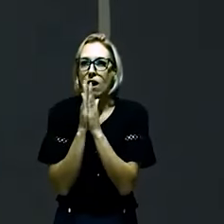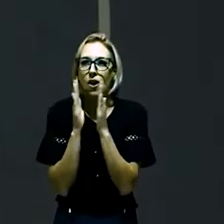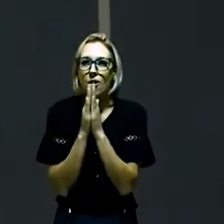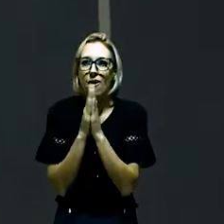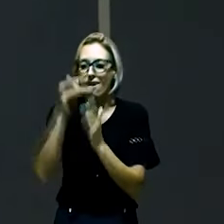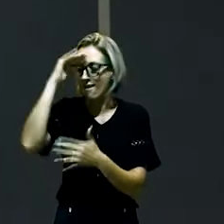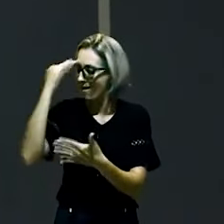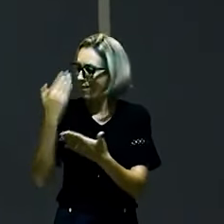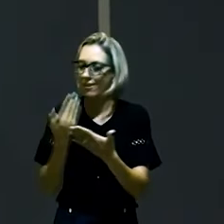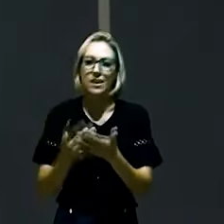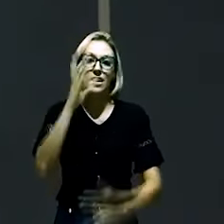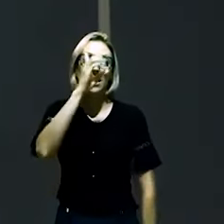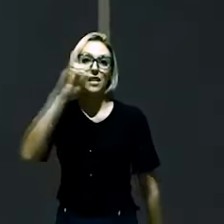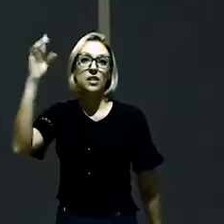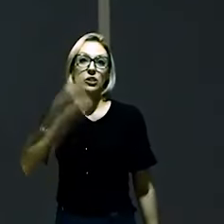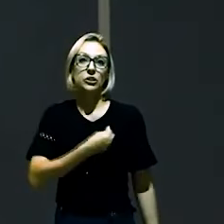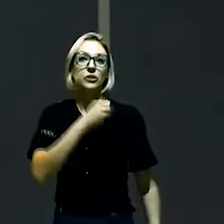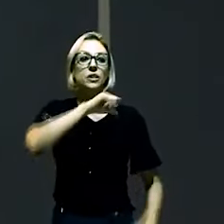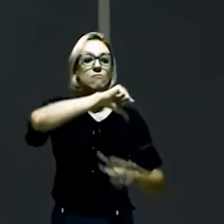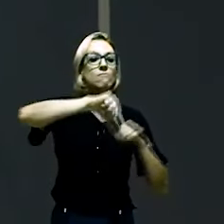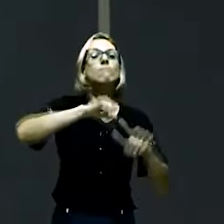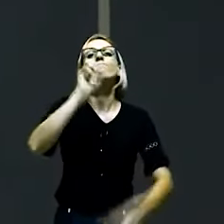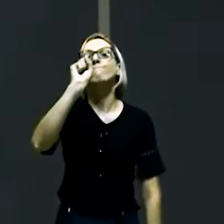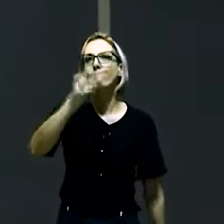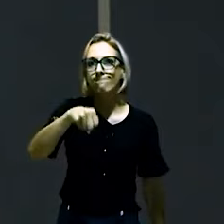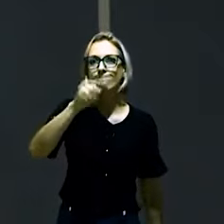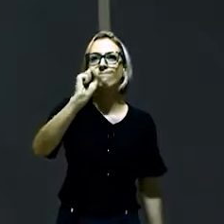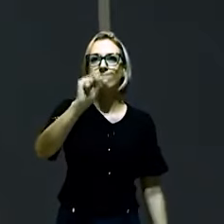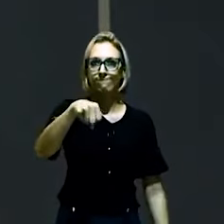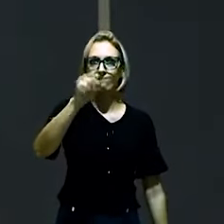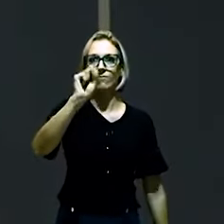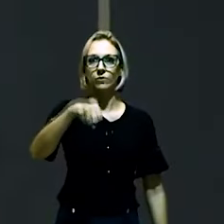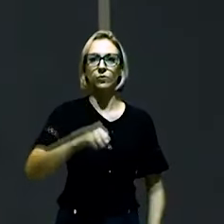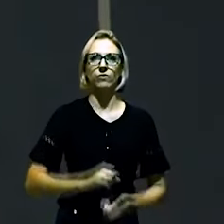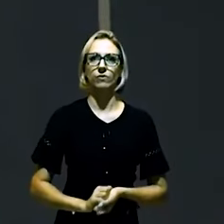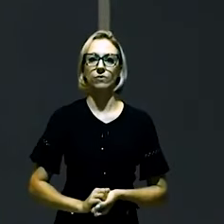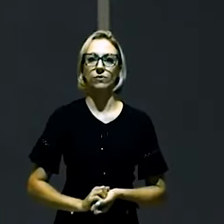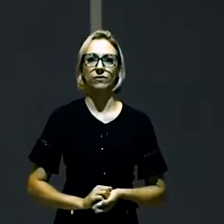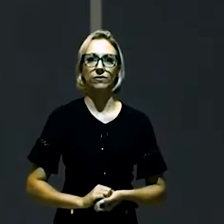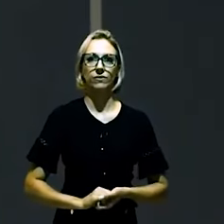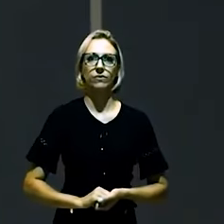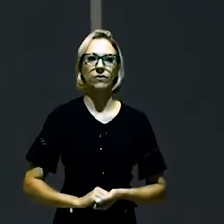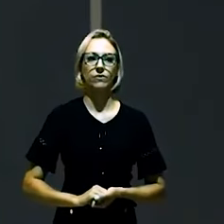creia, Deus pode mudar a sua situação. Ah, Pai querido,